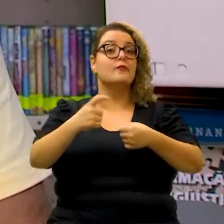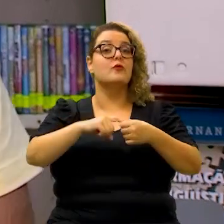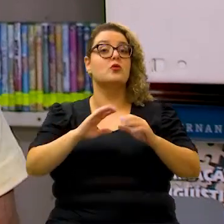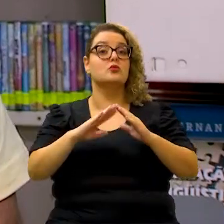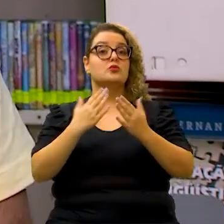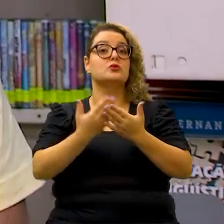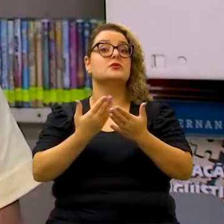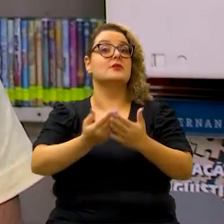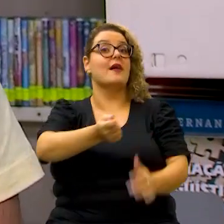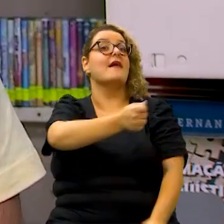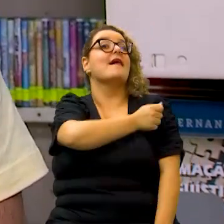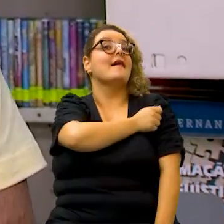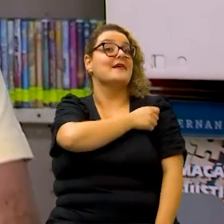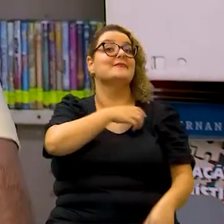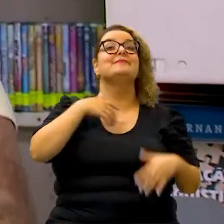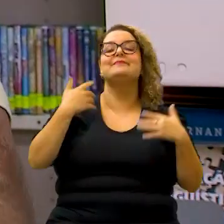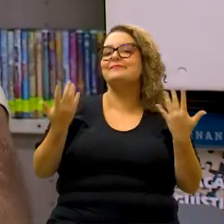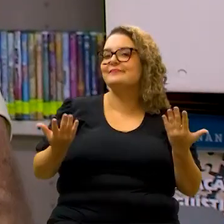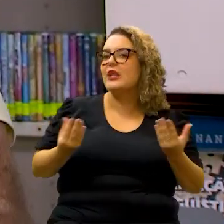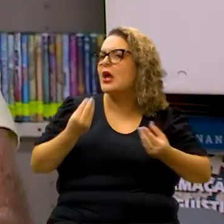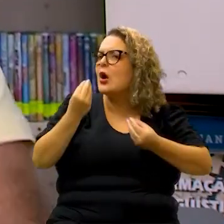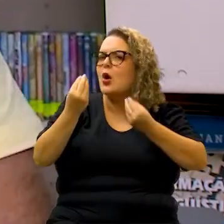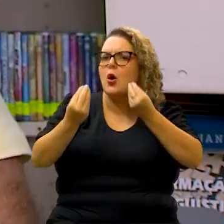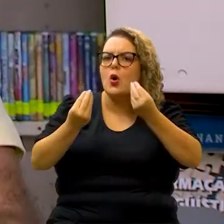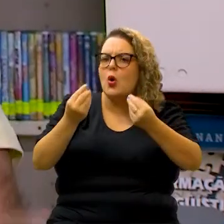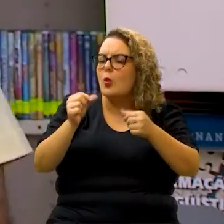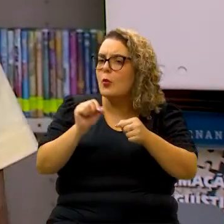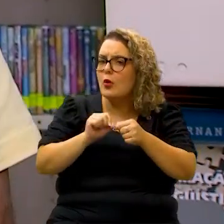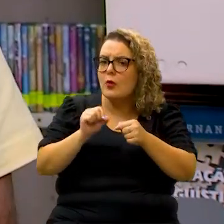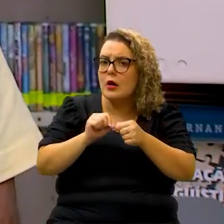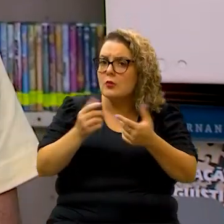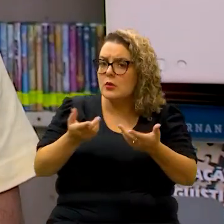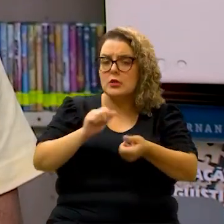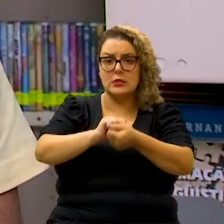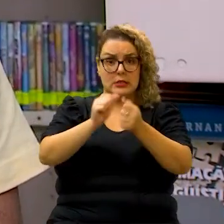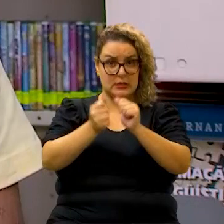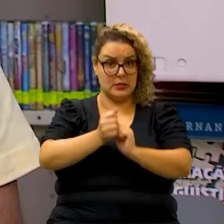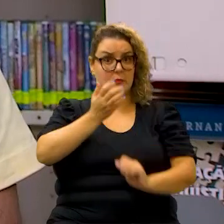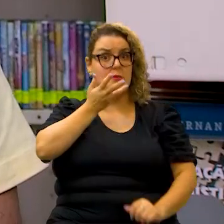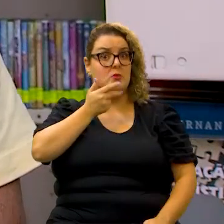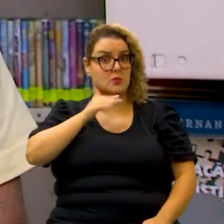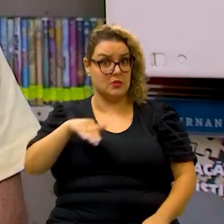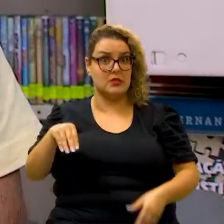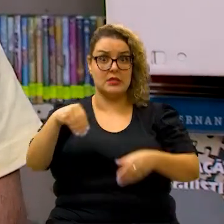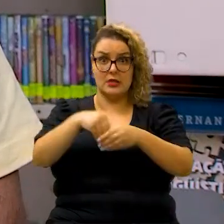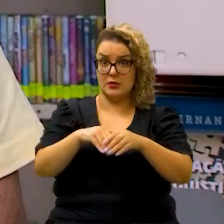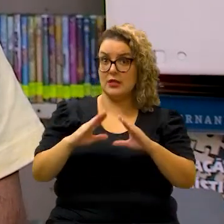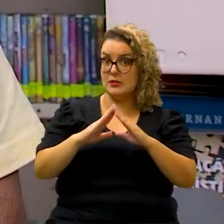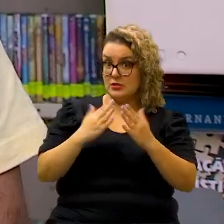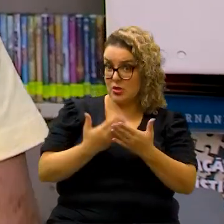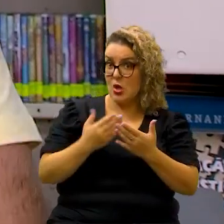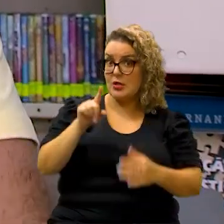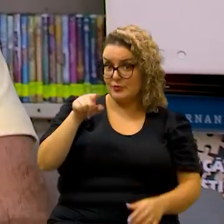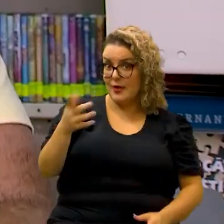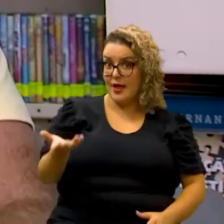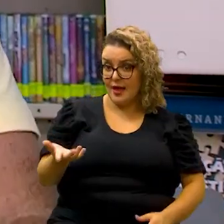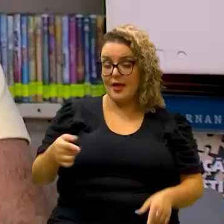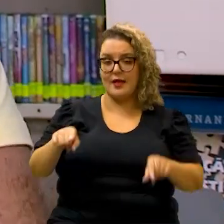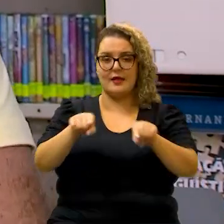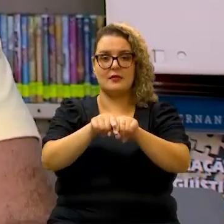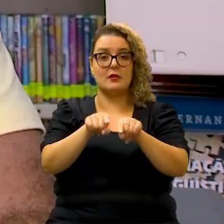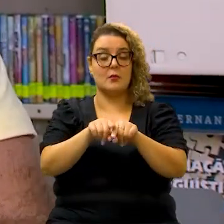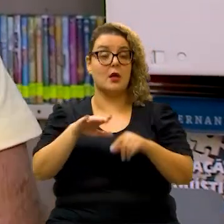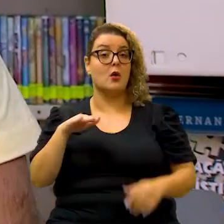volta às aulas e tudo mais, como será que deve ser feita a adaptação das crianças nas escolas, né?